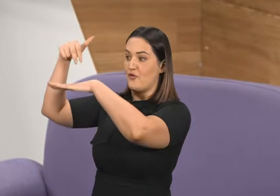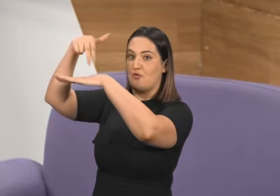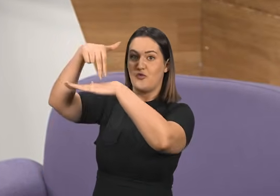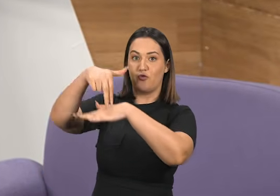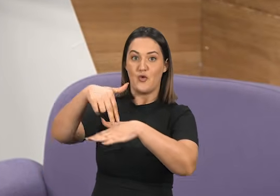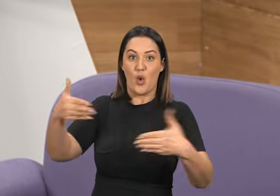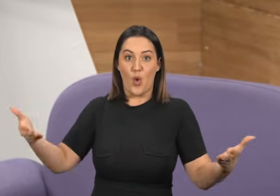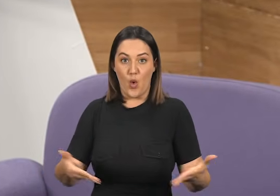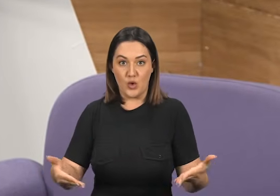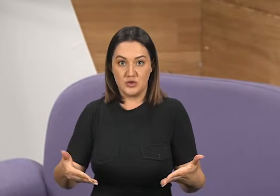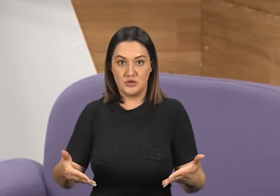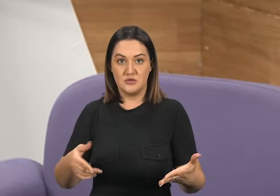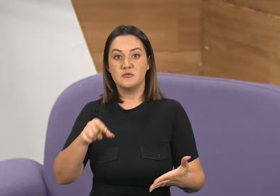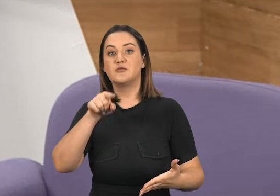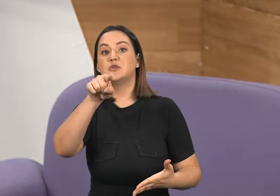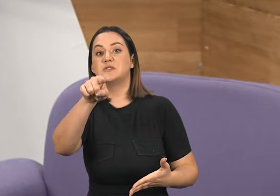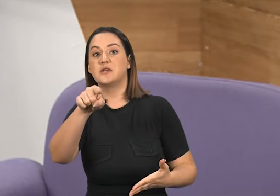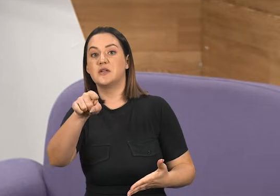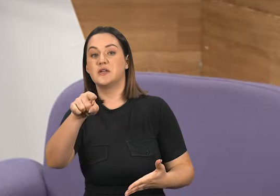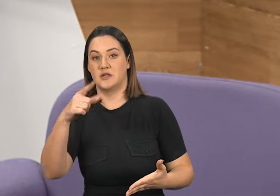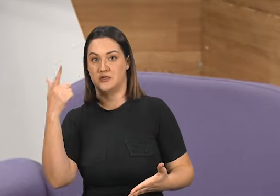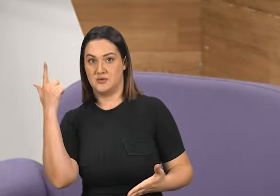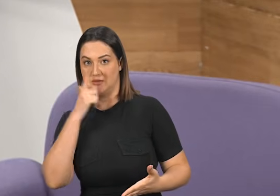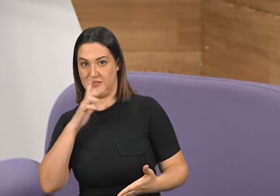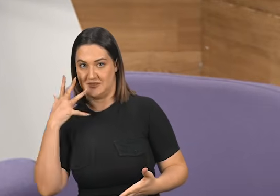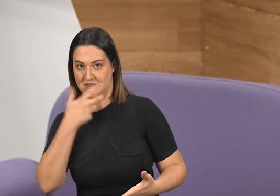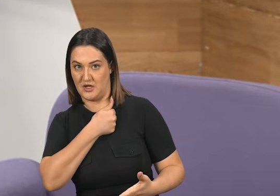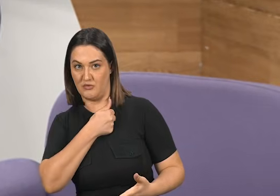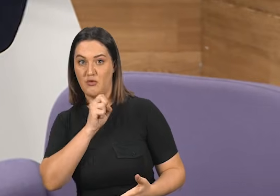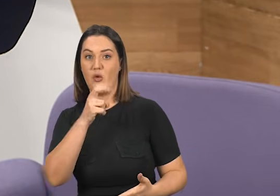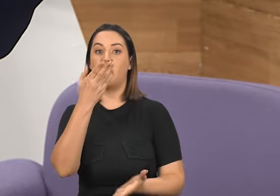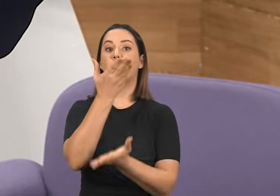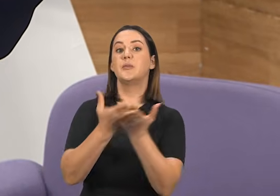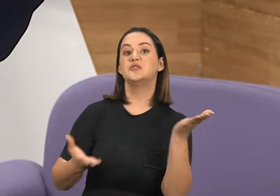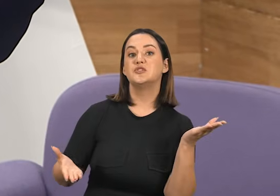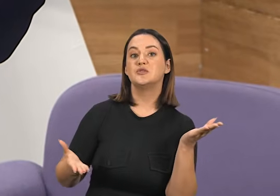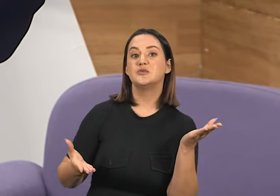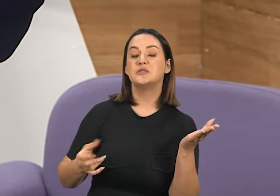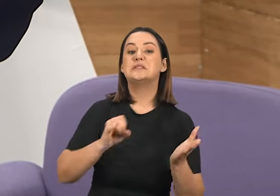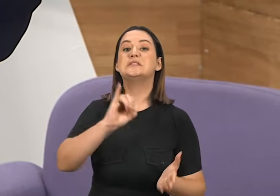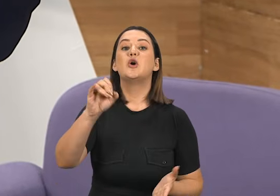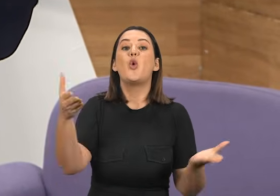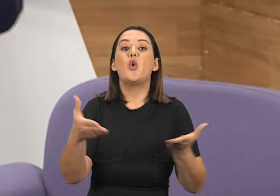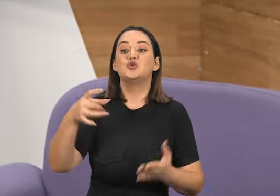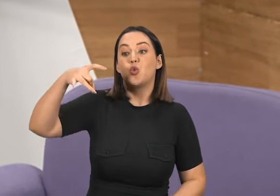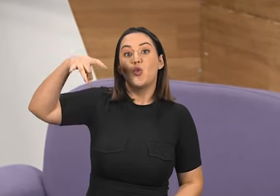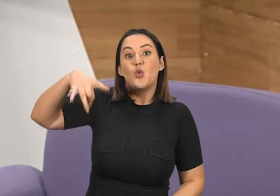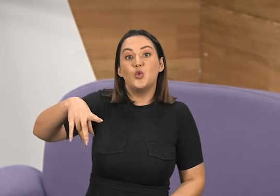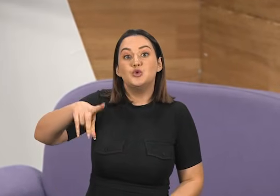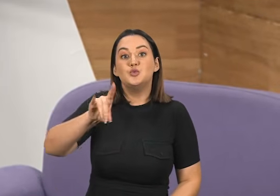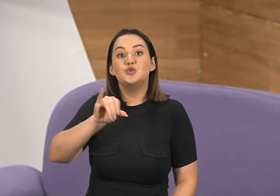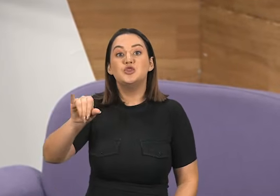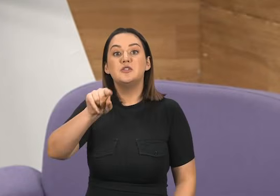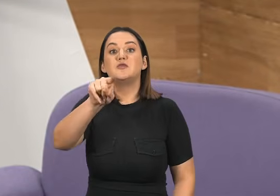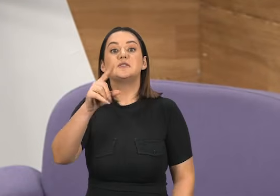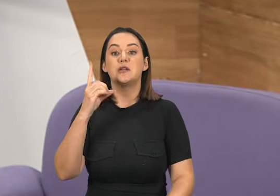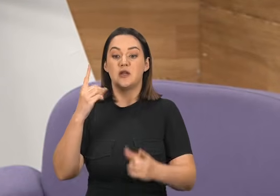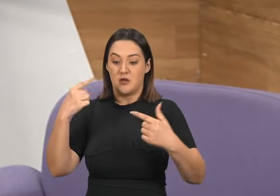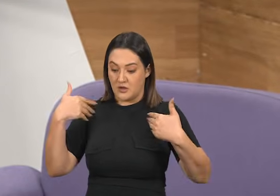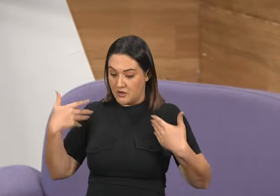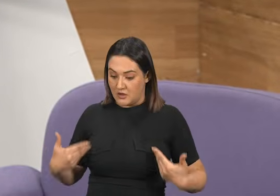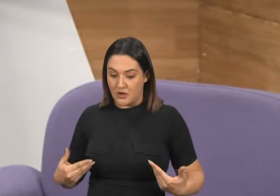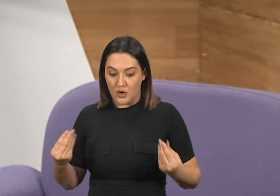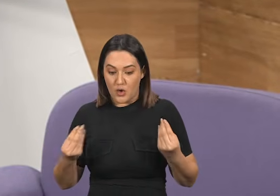você estaria salvo ou perdido? Se hoje fosse o último dia, como você se